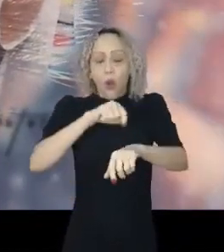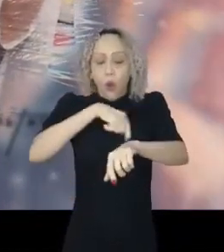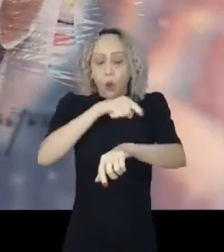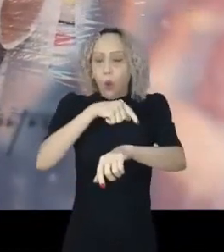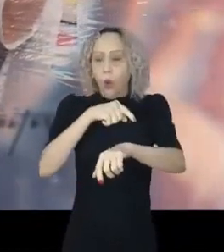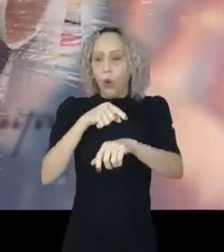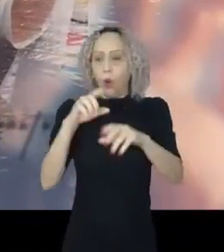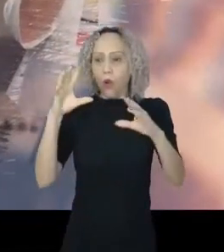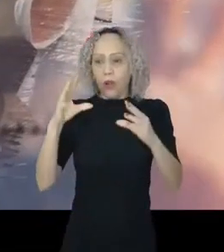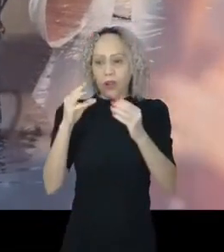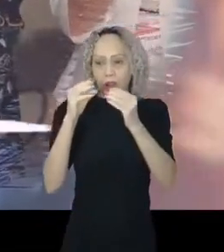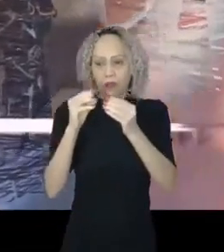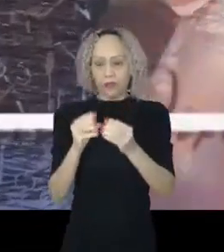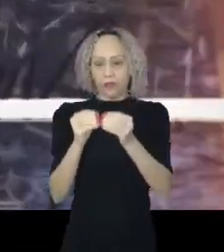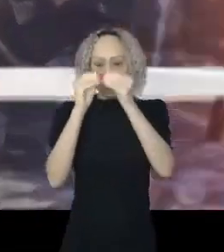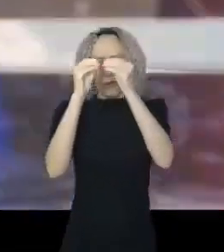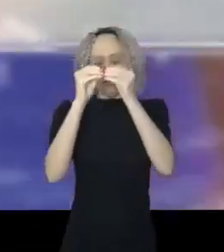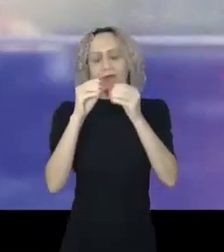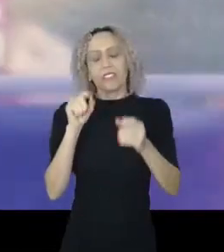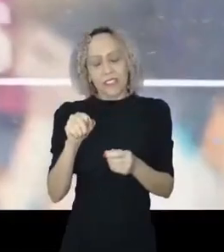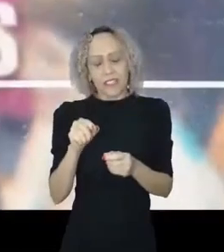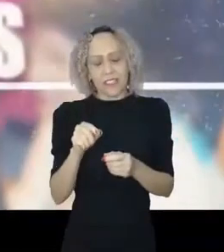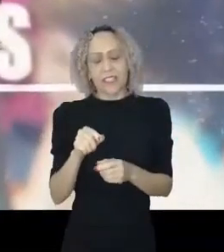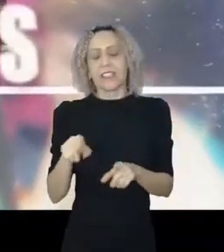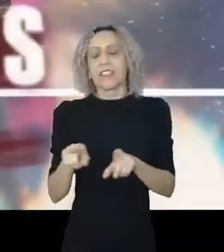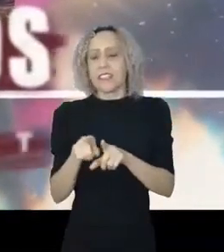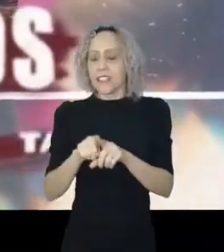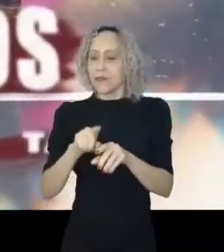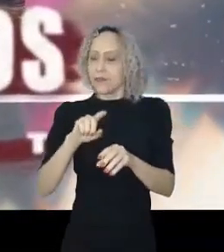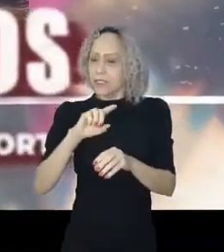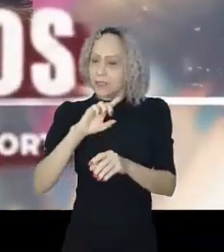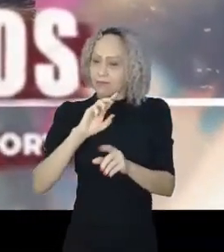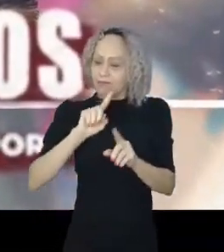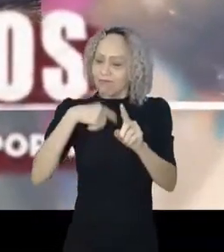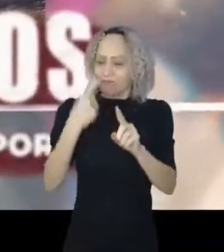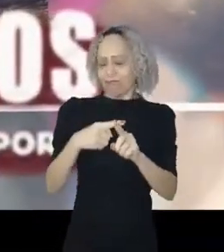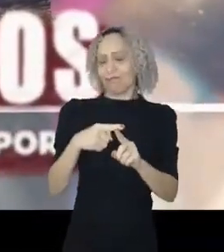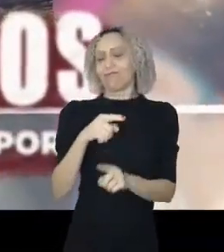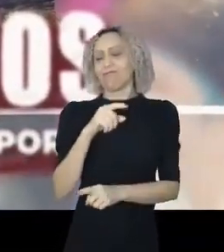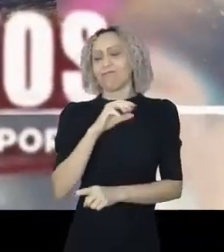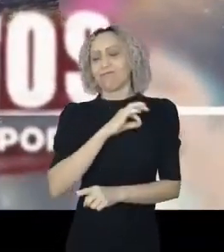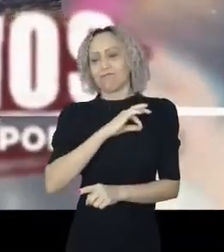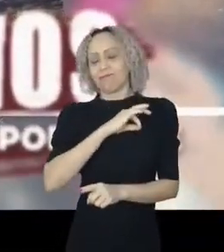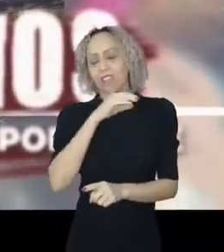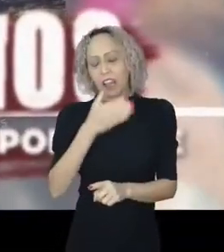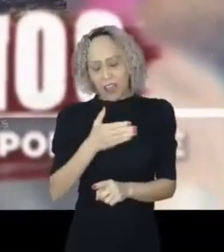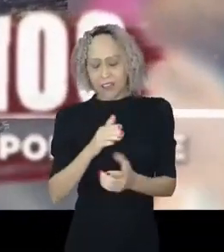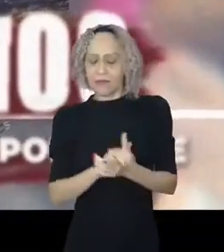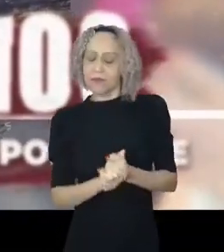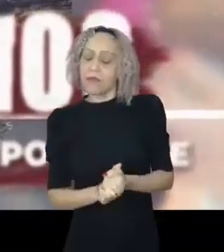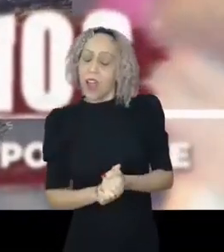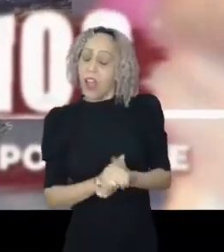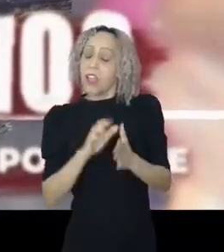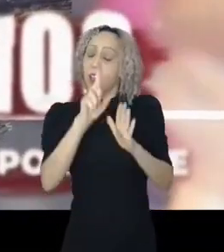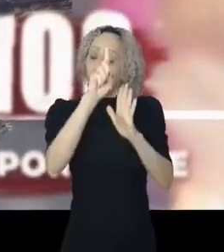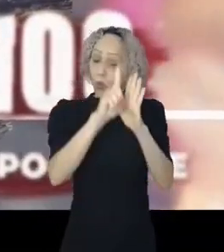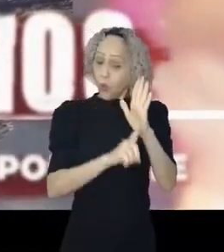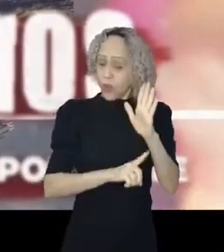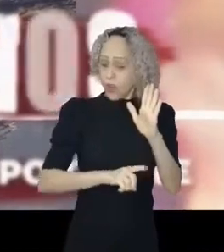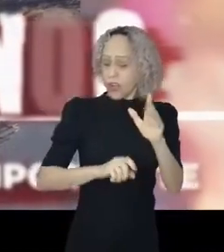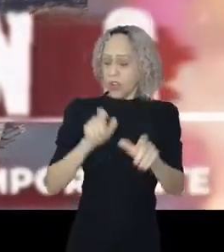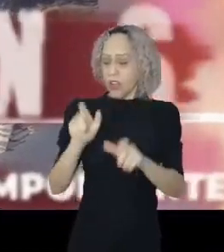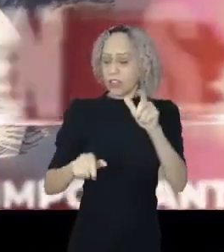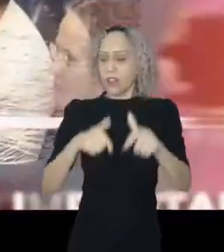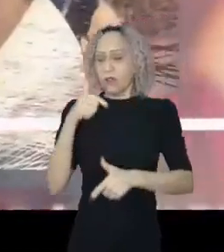abono família. Nesta primeira década, foi dado um passo importante pelo reconhecimento de direitos das trabalhadoras